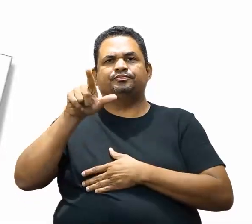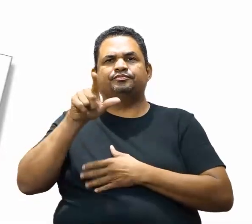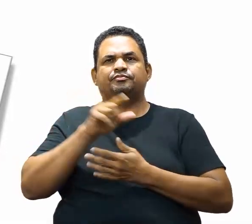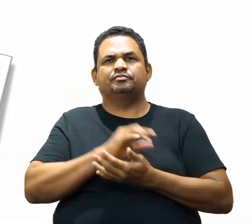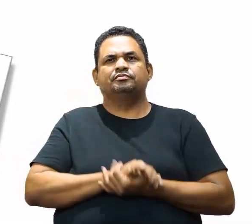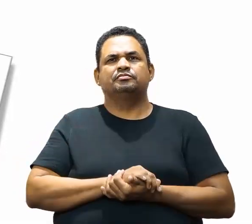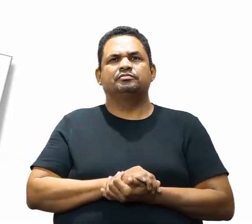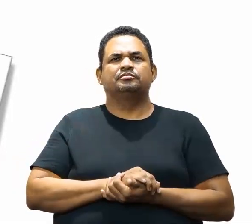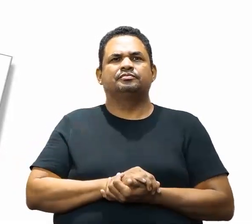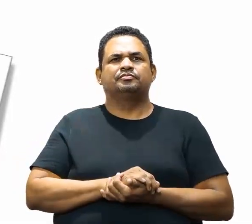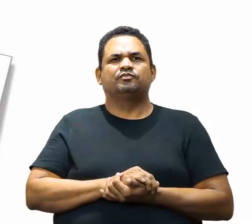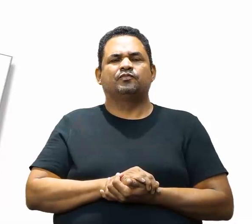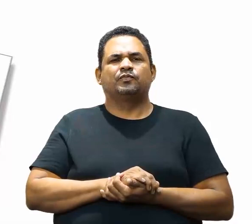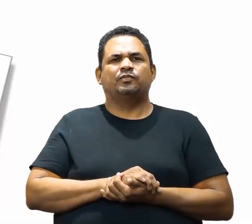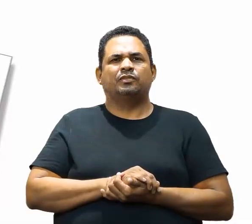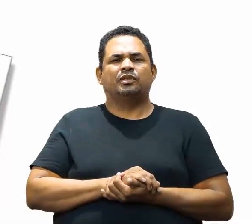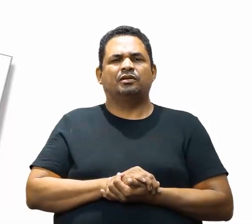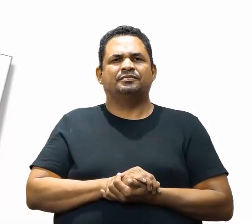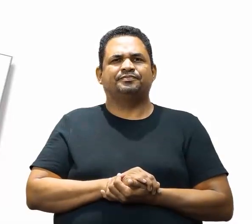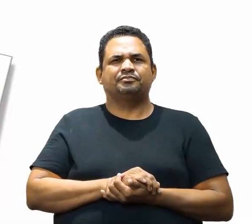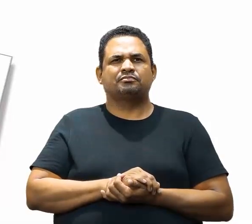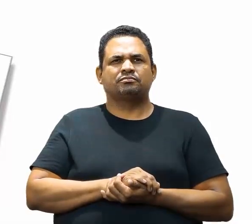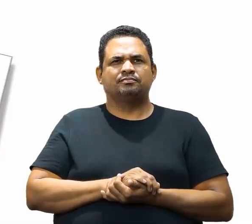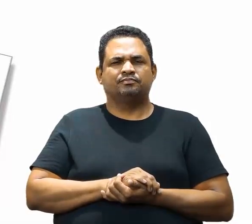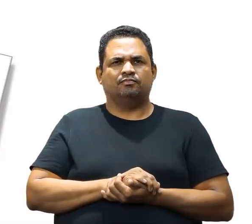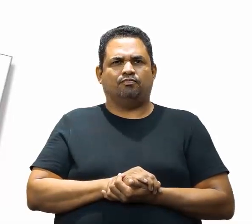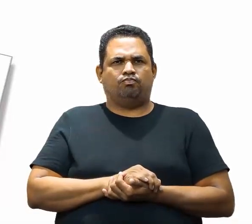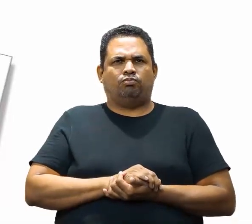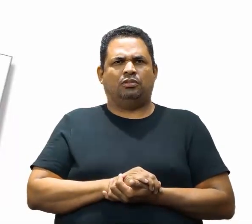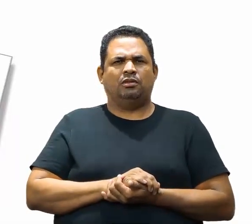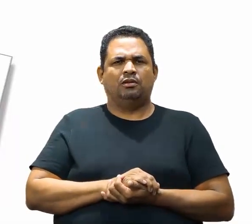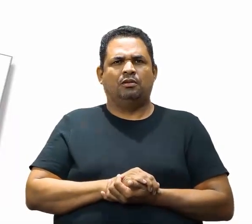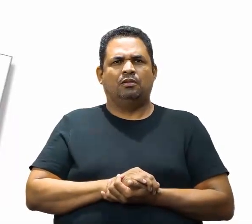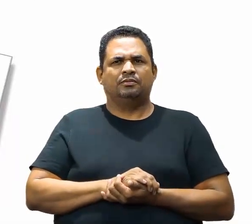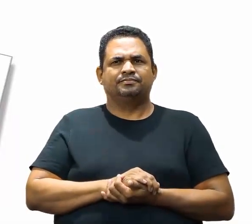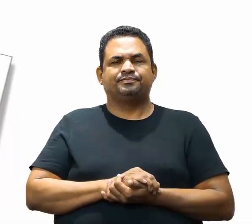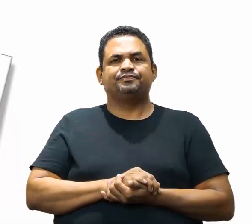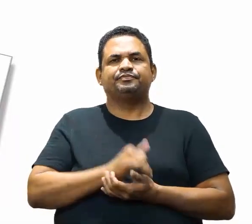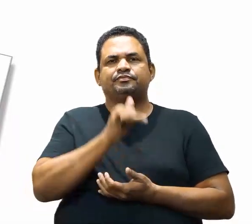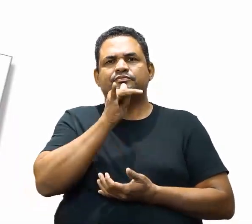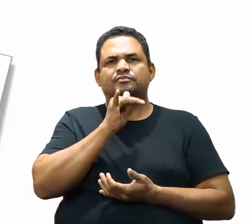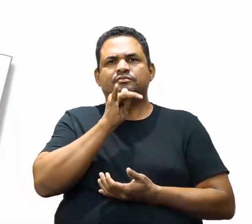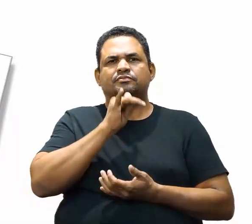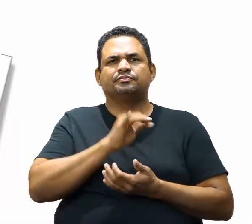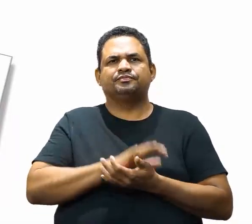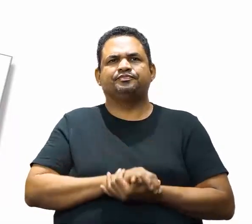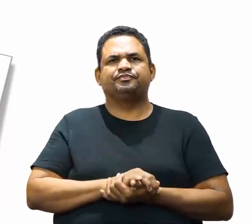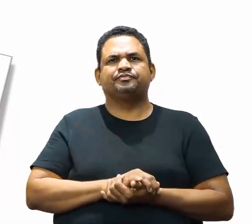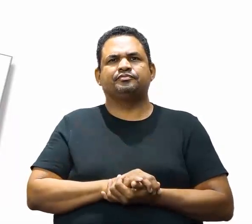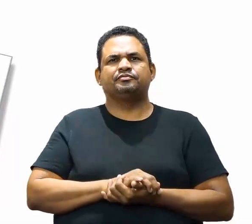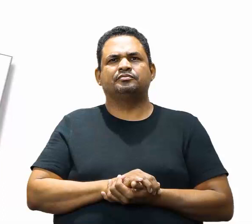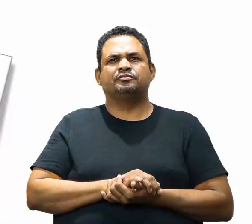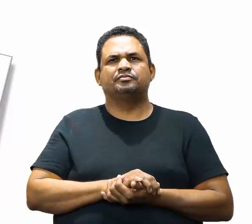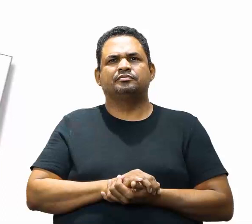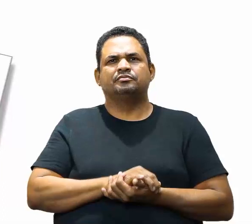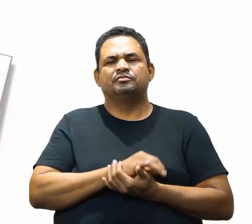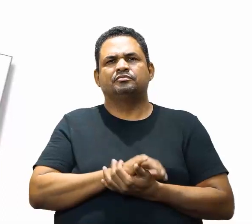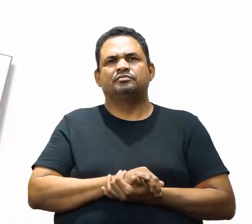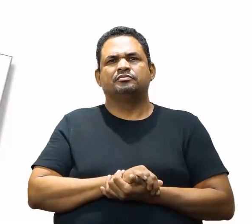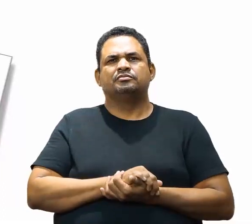o derivado, ele é originado. É muito simples, não é? Por exemplo, árbol, que é o primitivo,